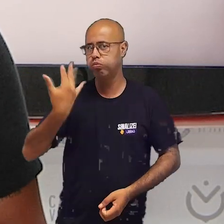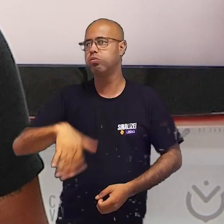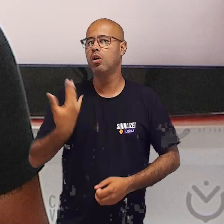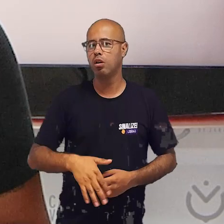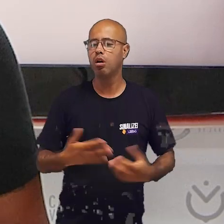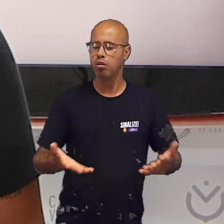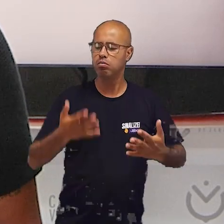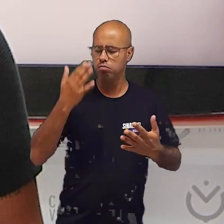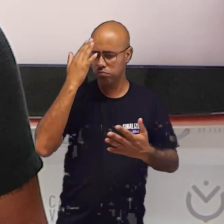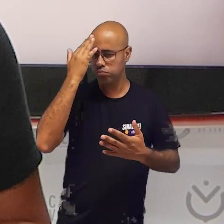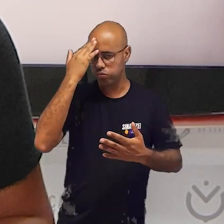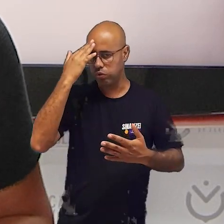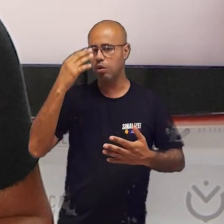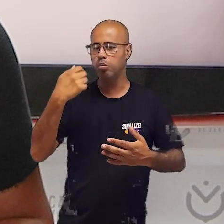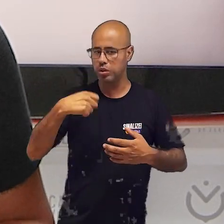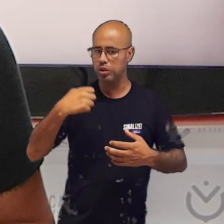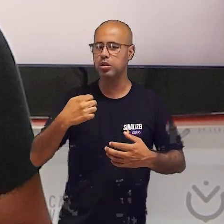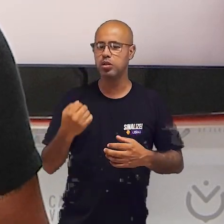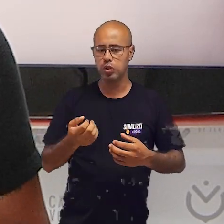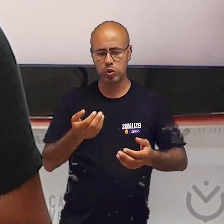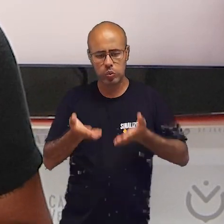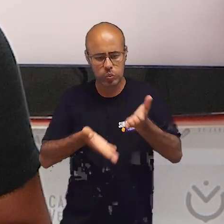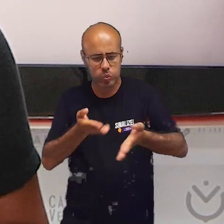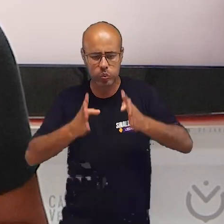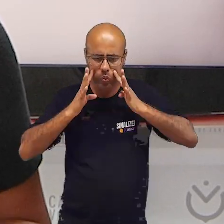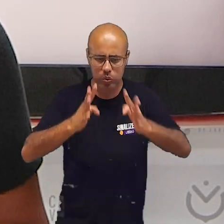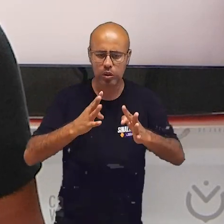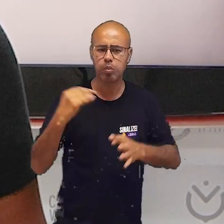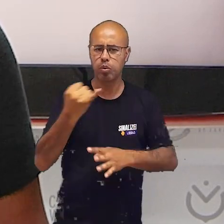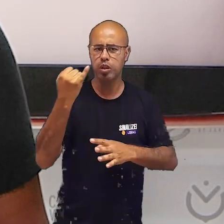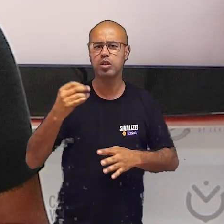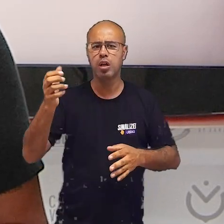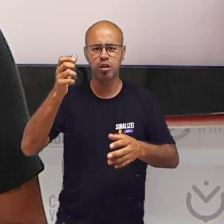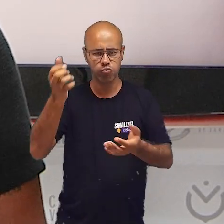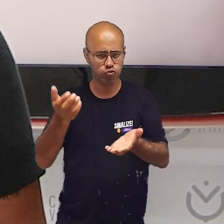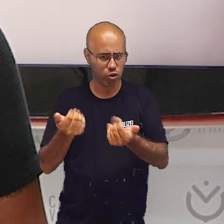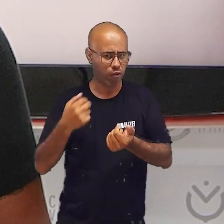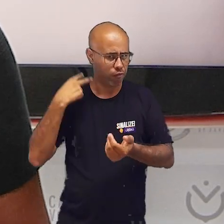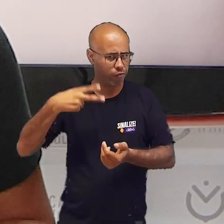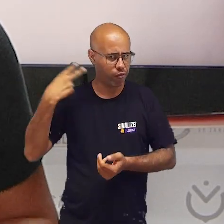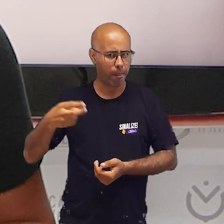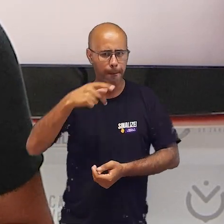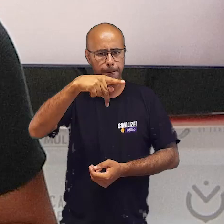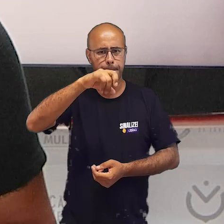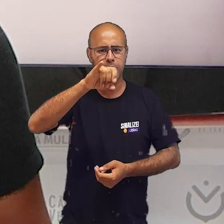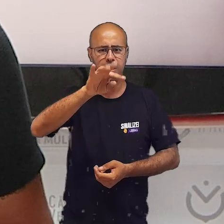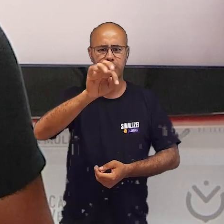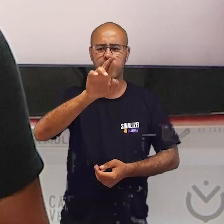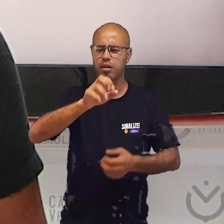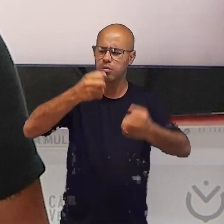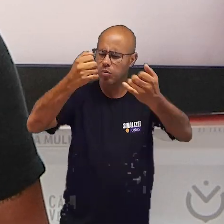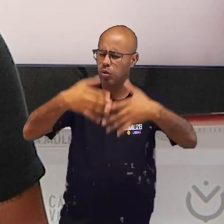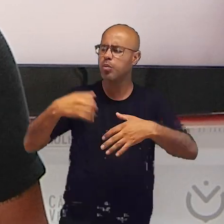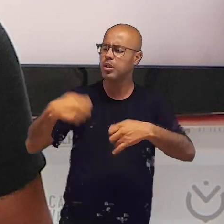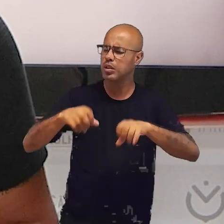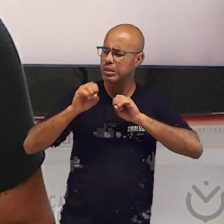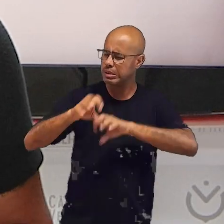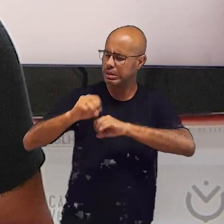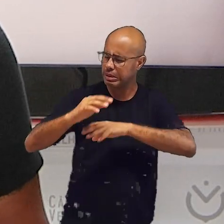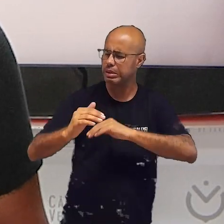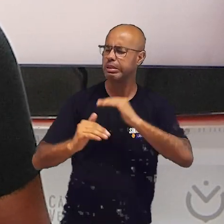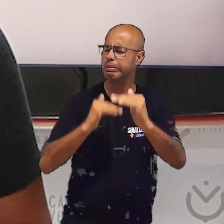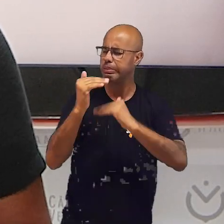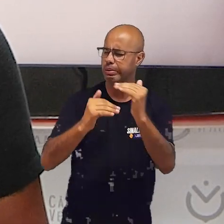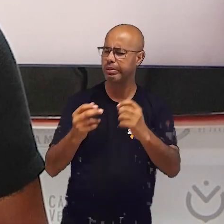recentemente reconhecendo a gravidade dessa situação Pietra enfatiza a importância da educação e da prevenção